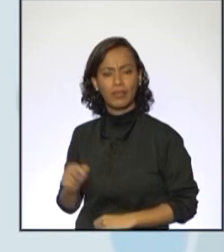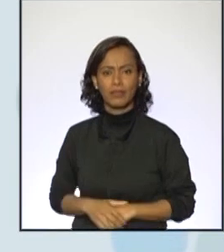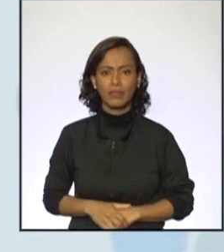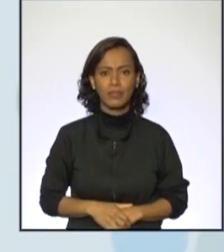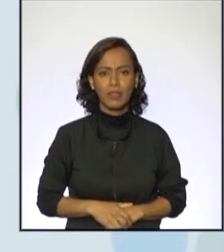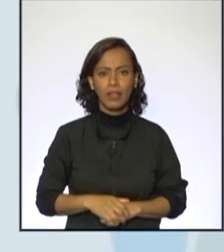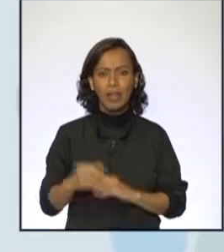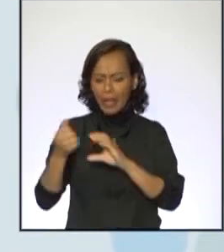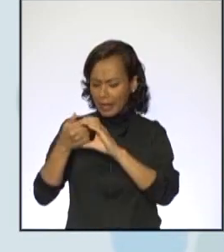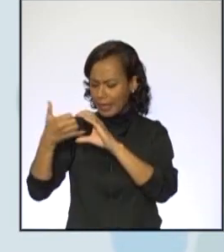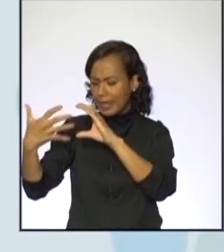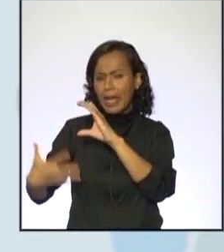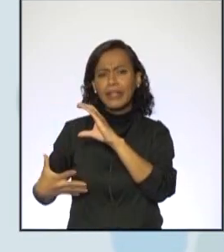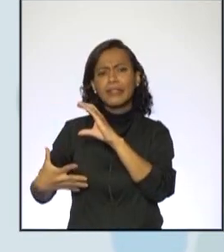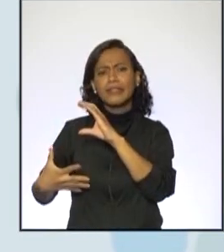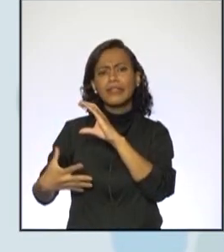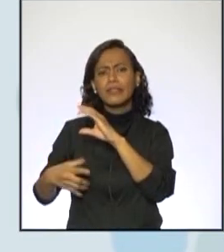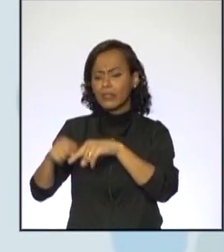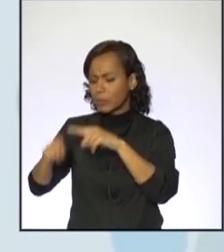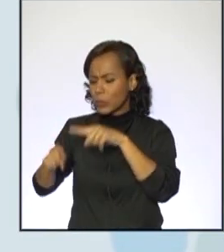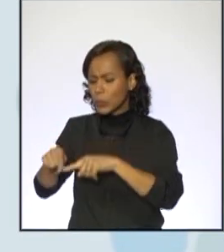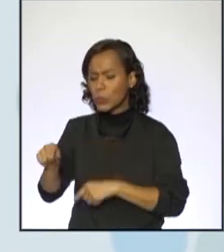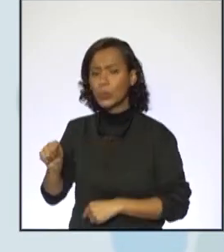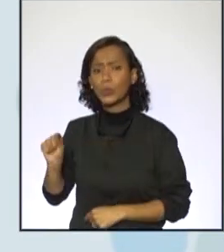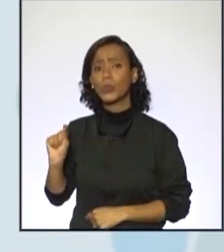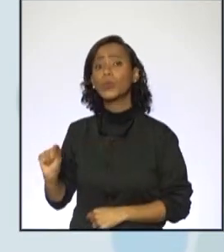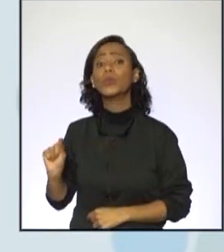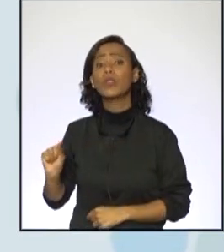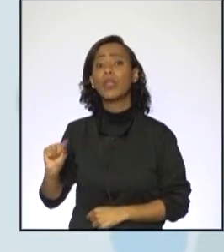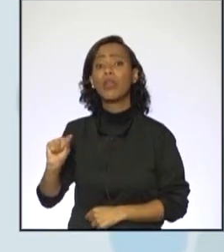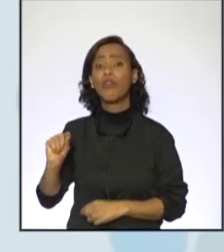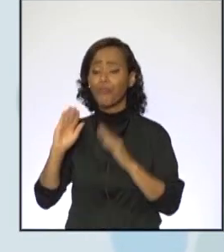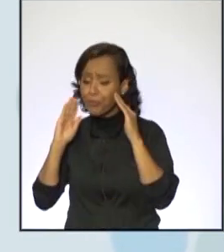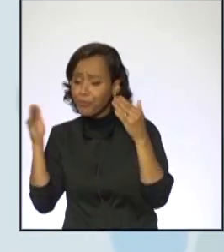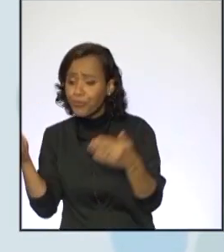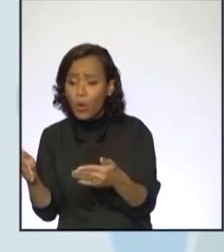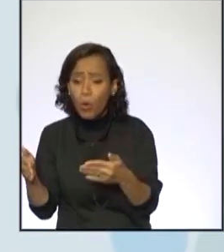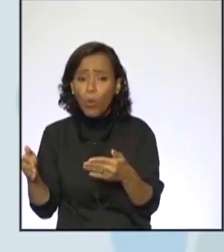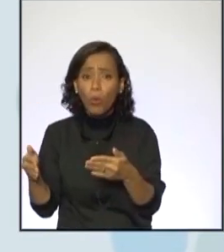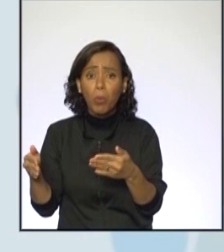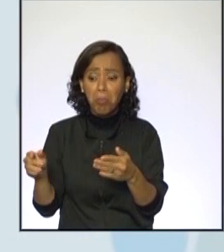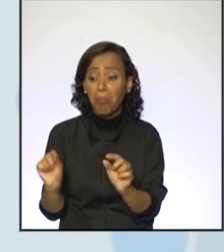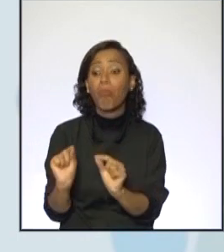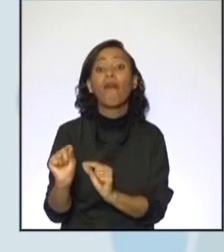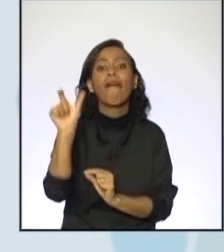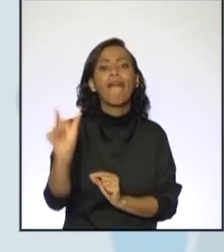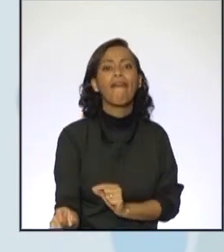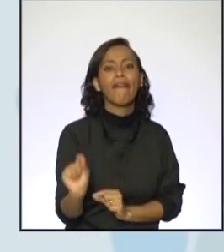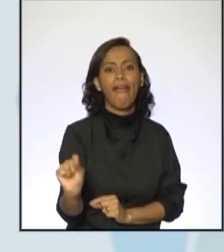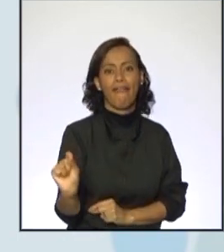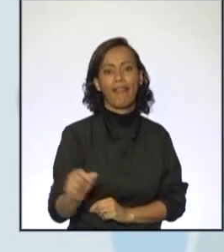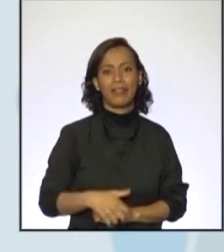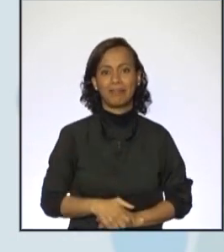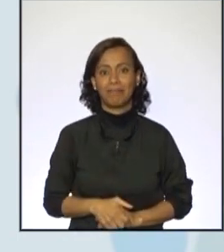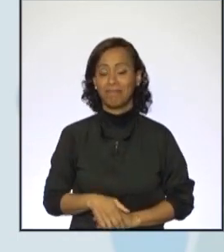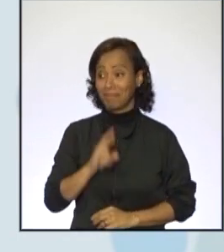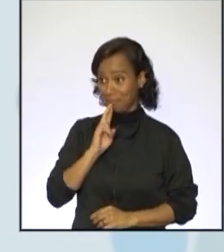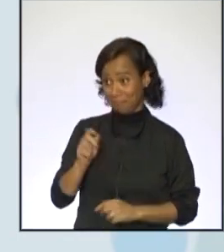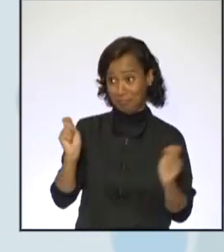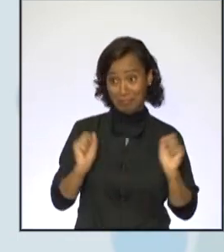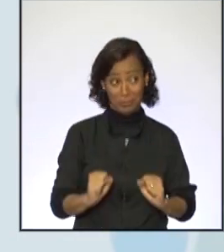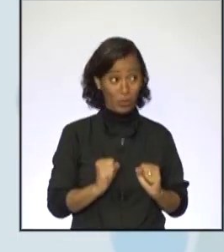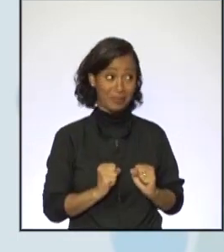do produto pretendem atingir a que grupo da população? Essa a gente pode responder, Roseli. Com certeza. Diga.